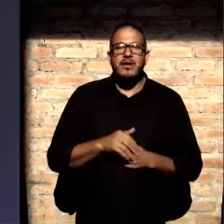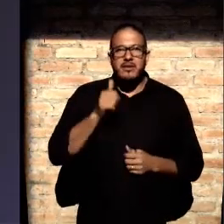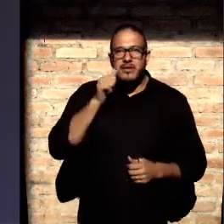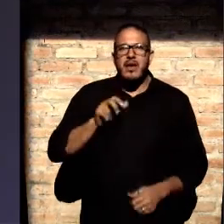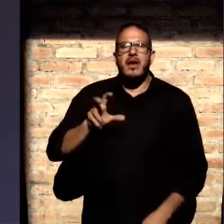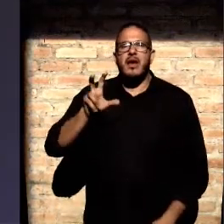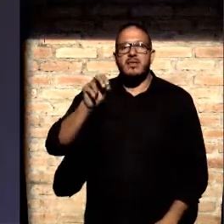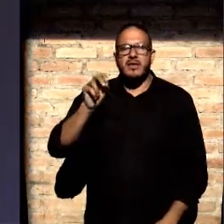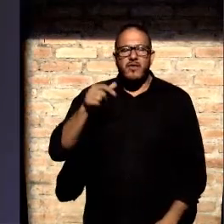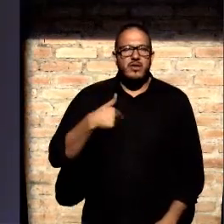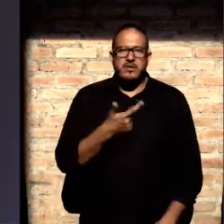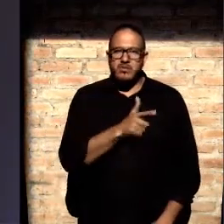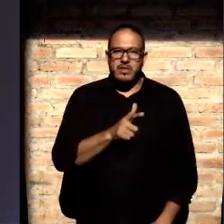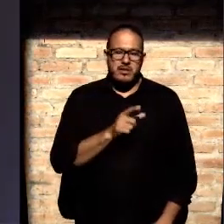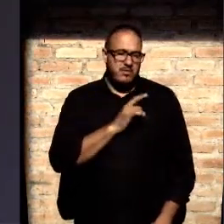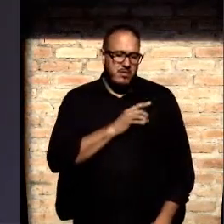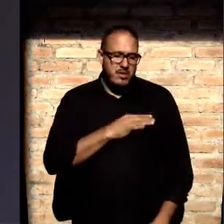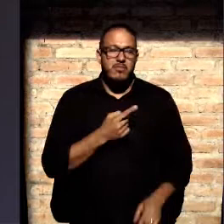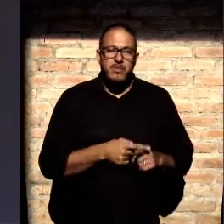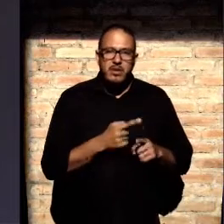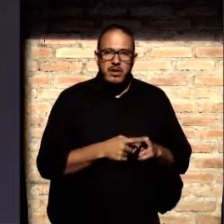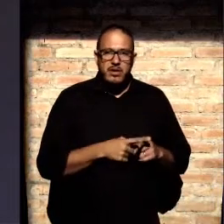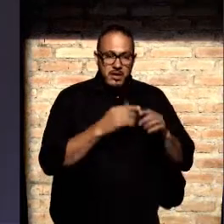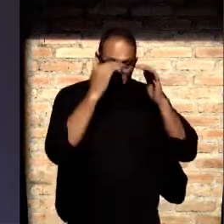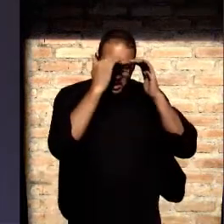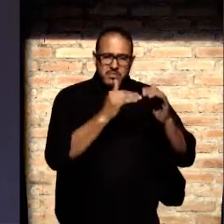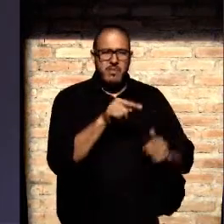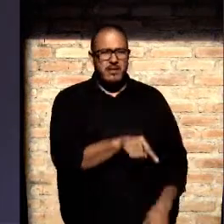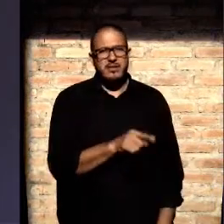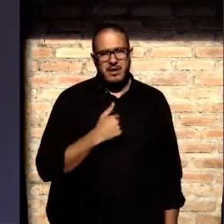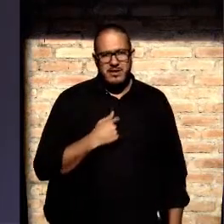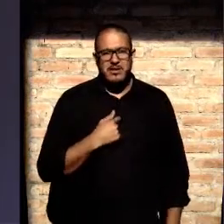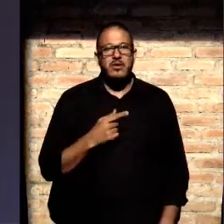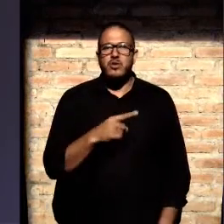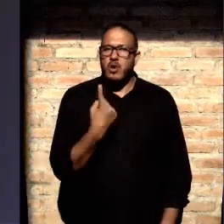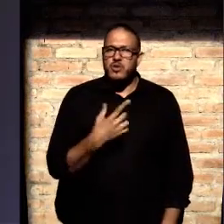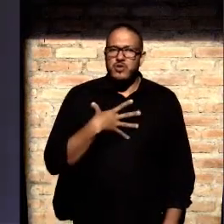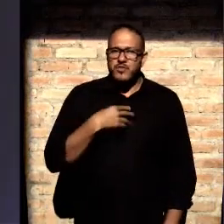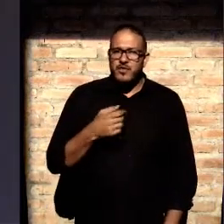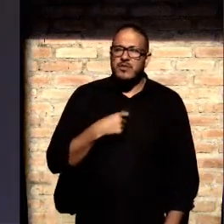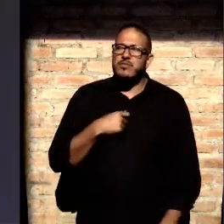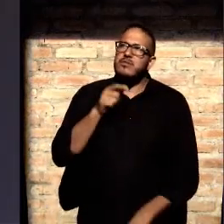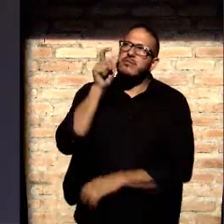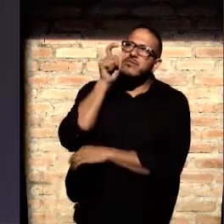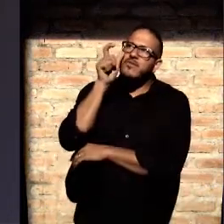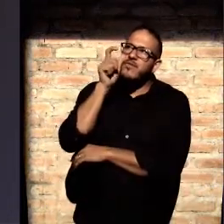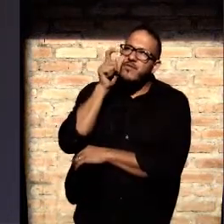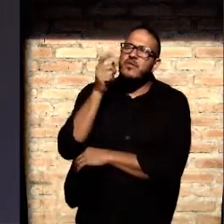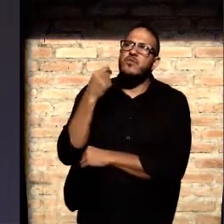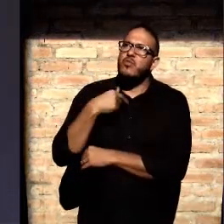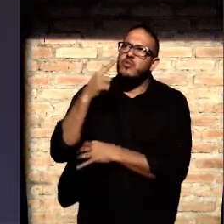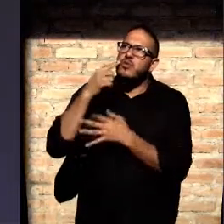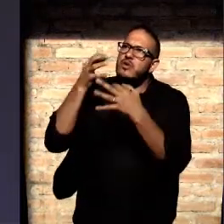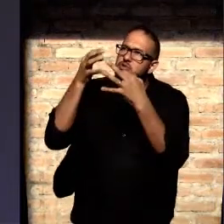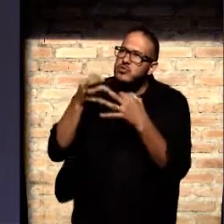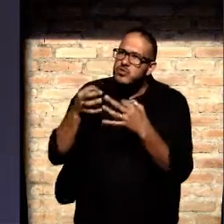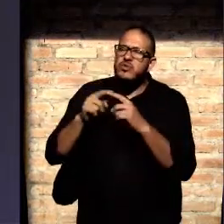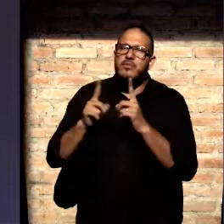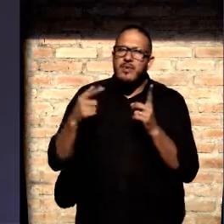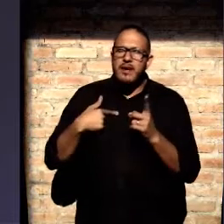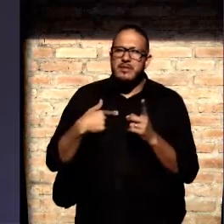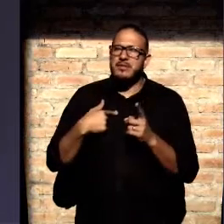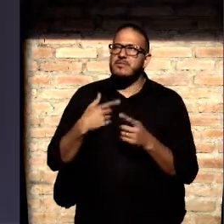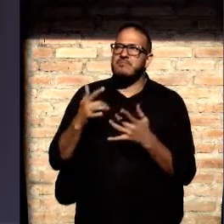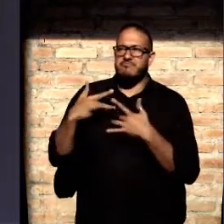temem os bebês porque respeitam uma pessoa que está ali nossos filhos têm ouvido muito sobre o que é justo mas pouco sobre o que é